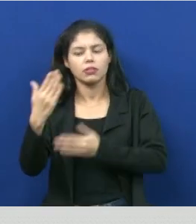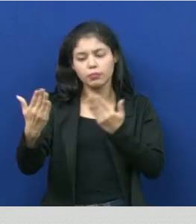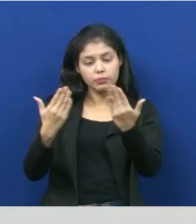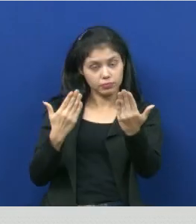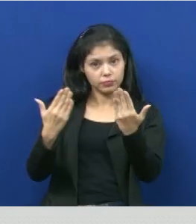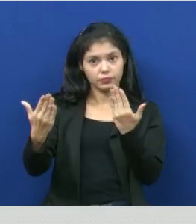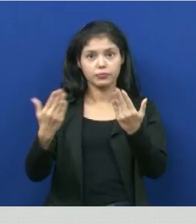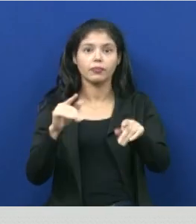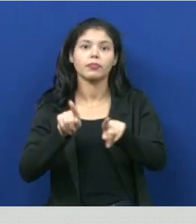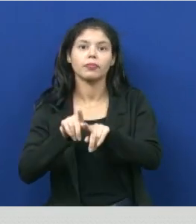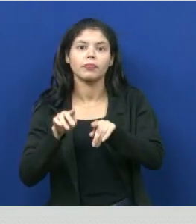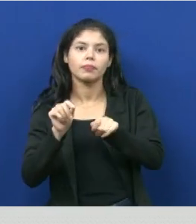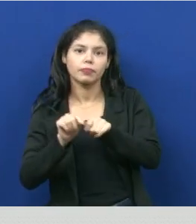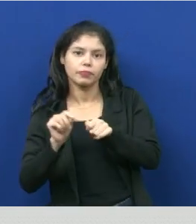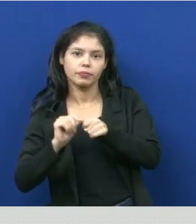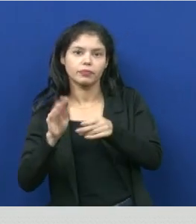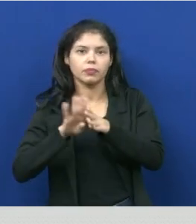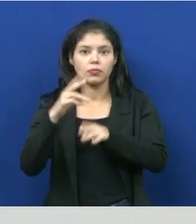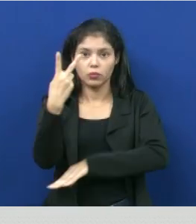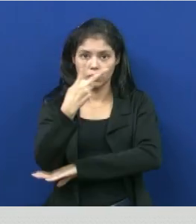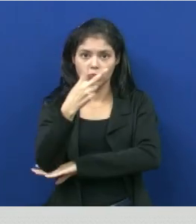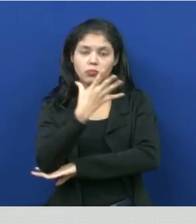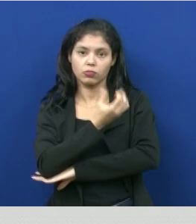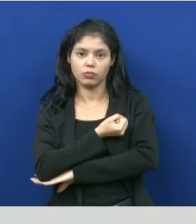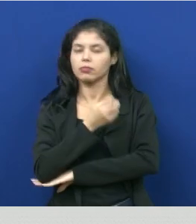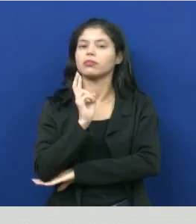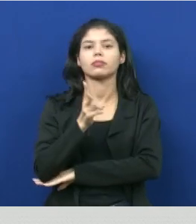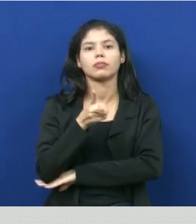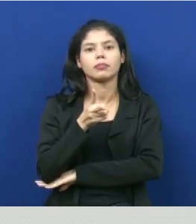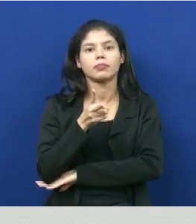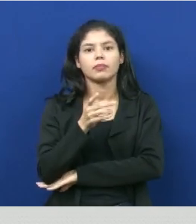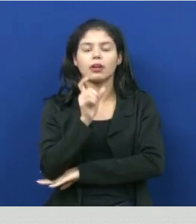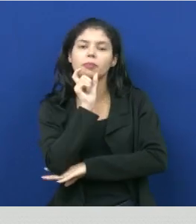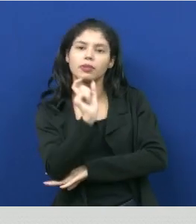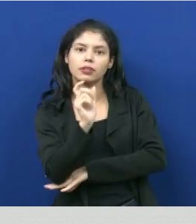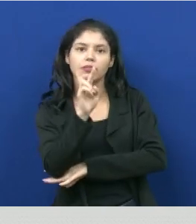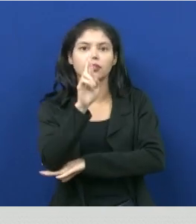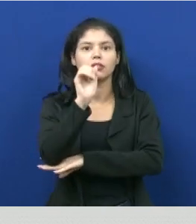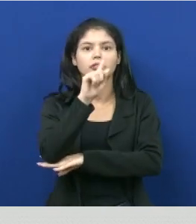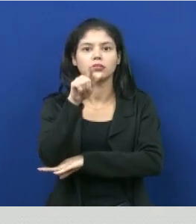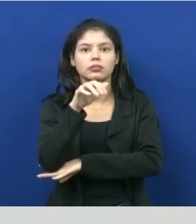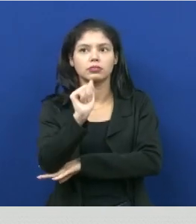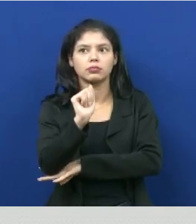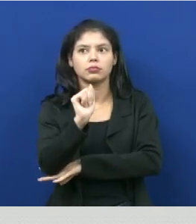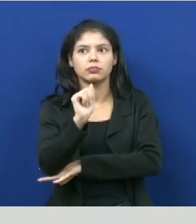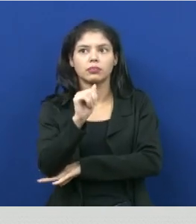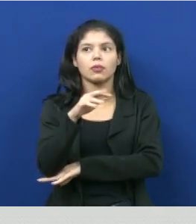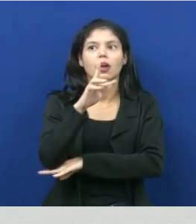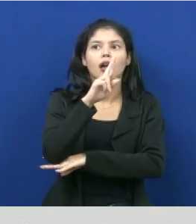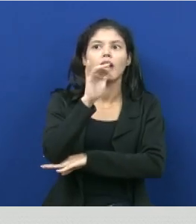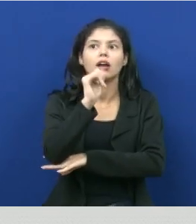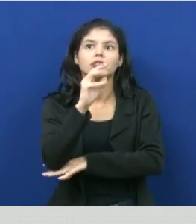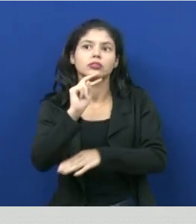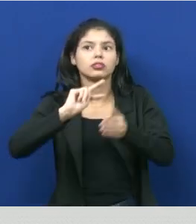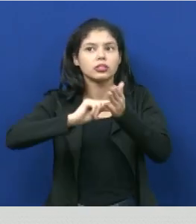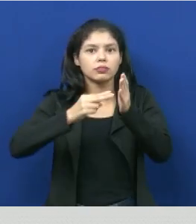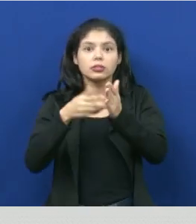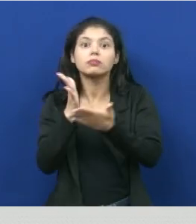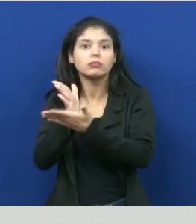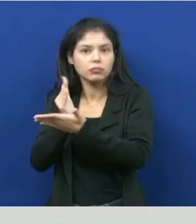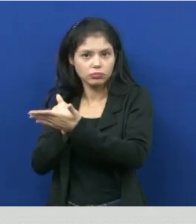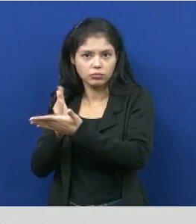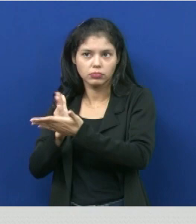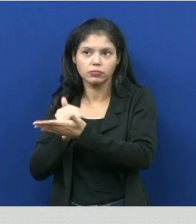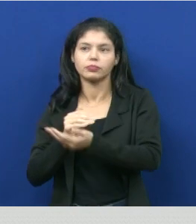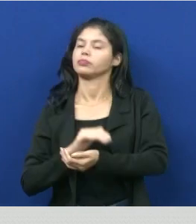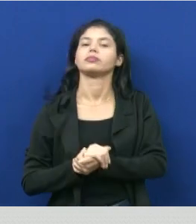comparações, estamos relacionando dois números sempre. A palavra razão, ela vem do ratio, que significa divisão. Para